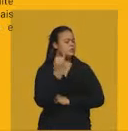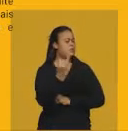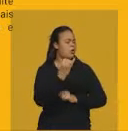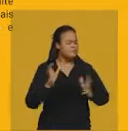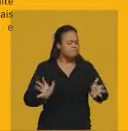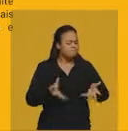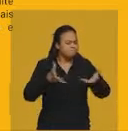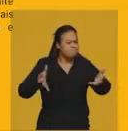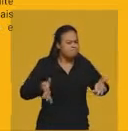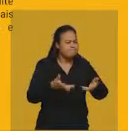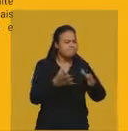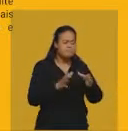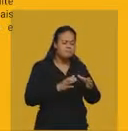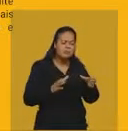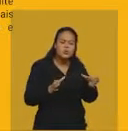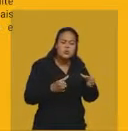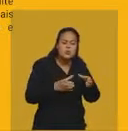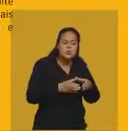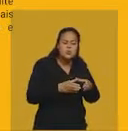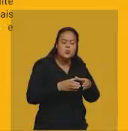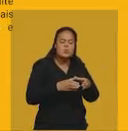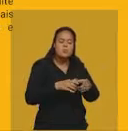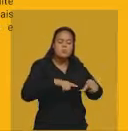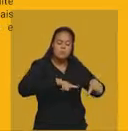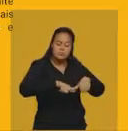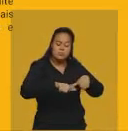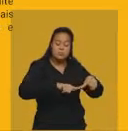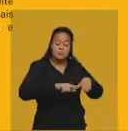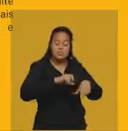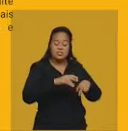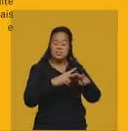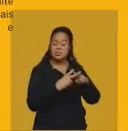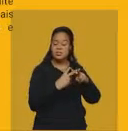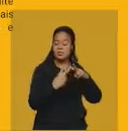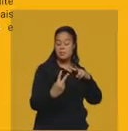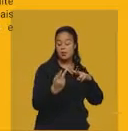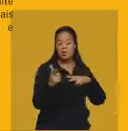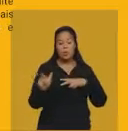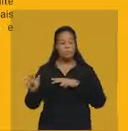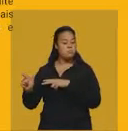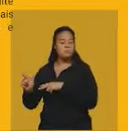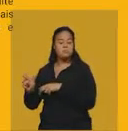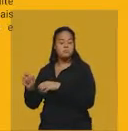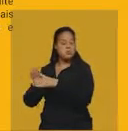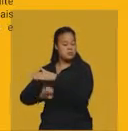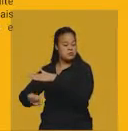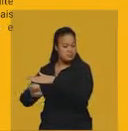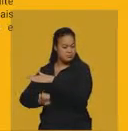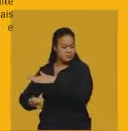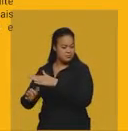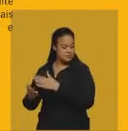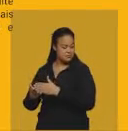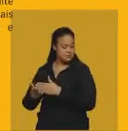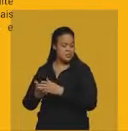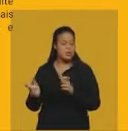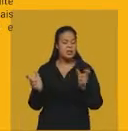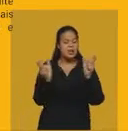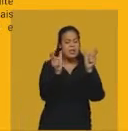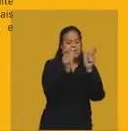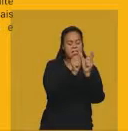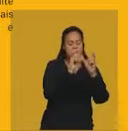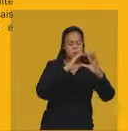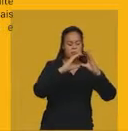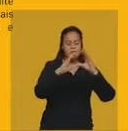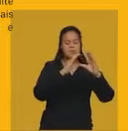da equipe, independentemente da sua equipe ser remota ou não. A comunicação assíncrona não apenas produz os